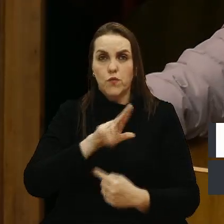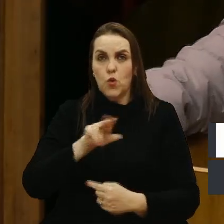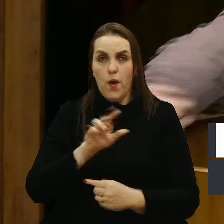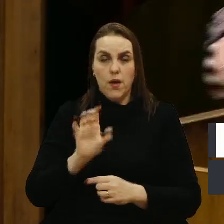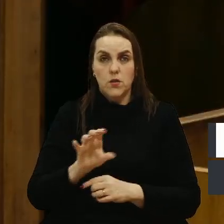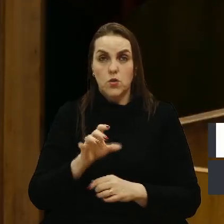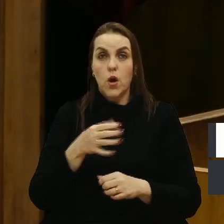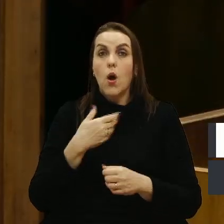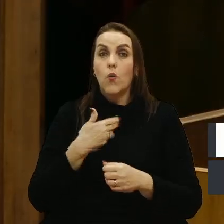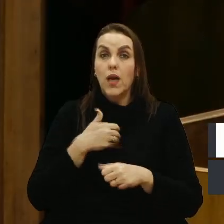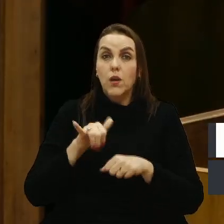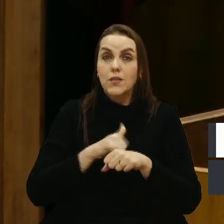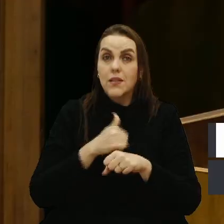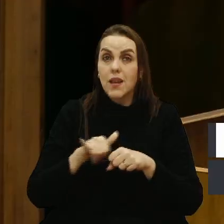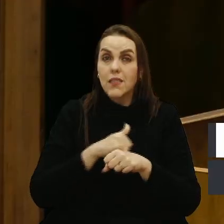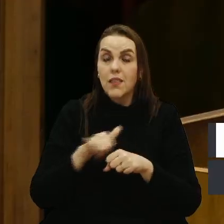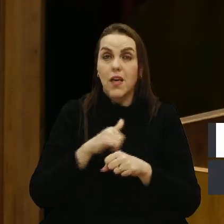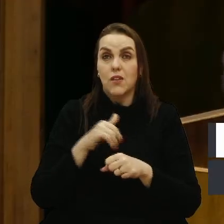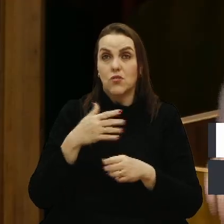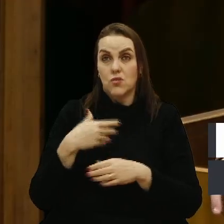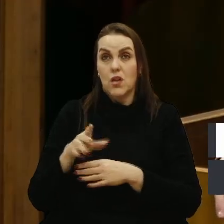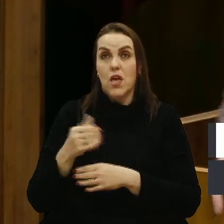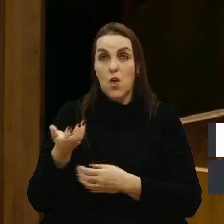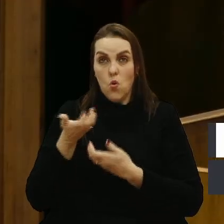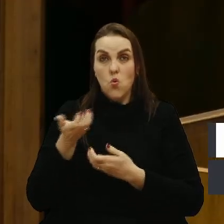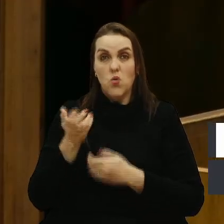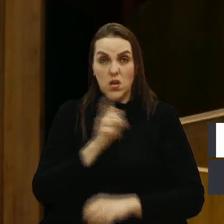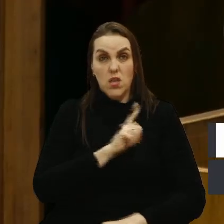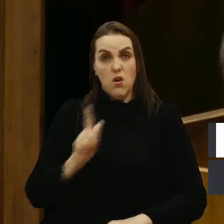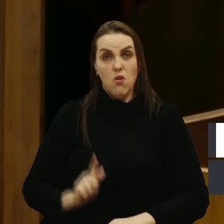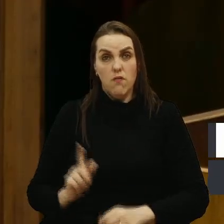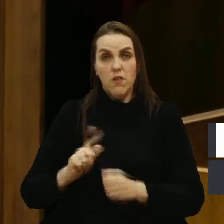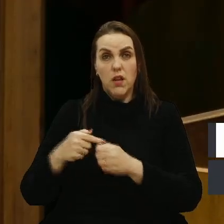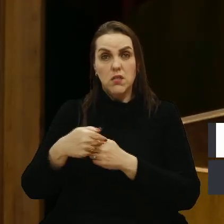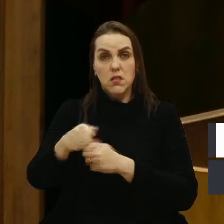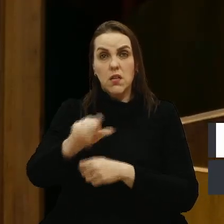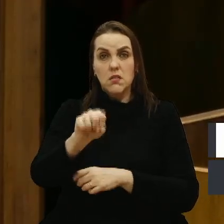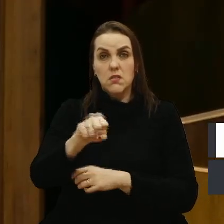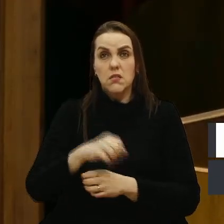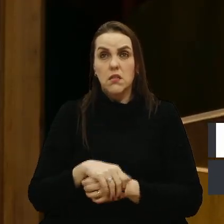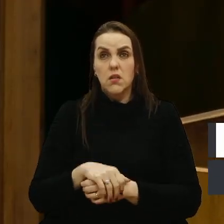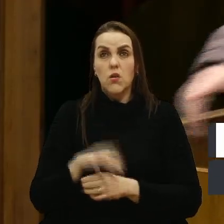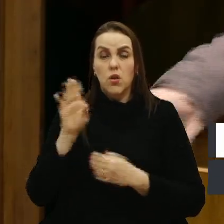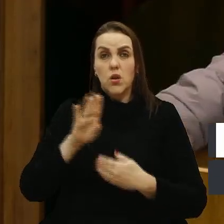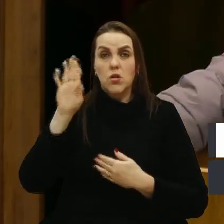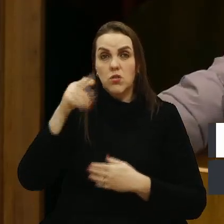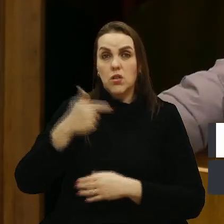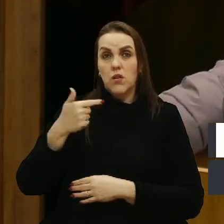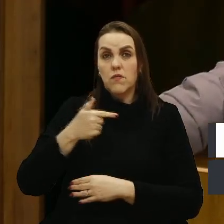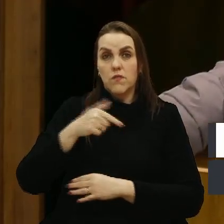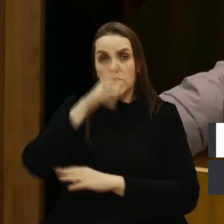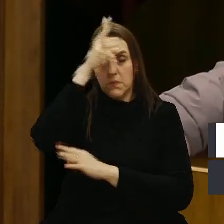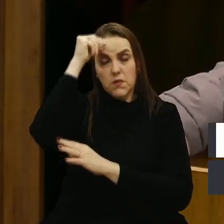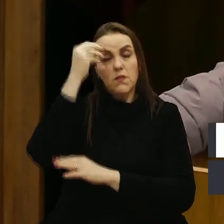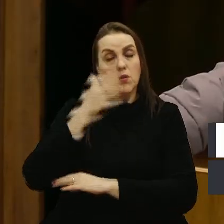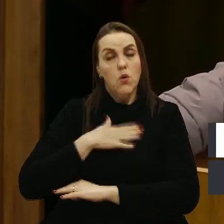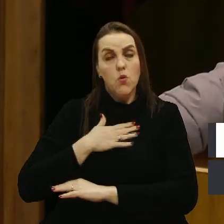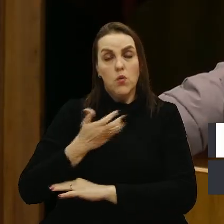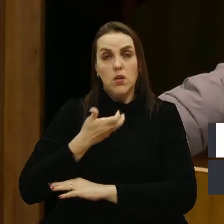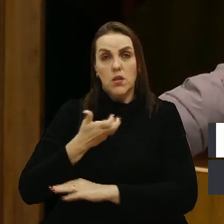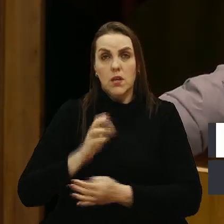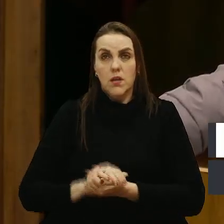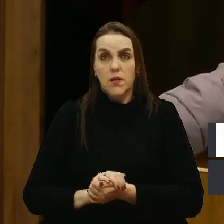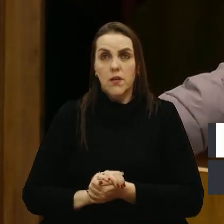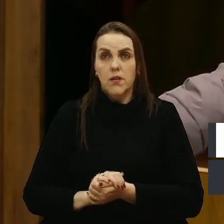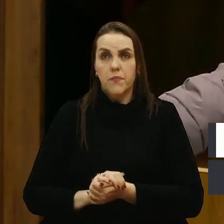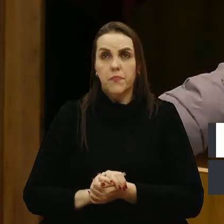saídas para a cidade. Eu queria, vereador João Wes, estar governando a cidade. Esse era o meu objetivo quando fui candidato a vice-prefeito. E uma coisa, que o meu pai